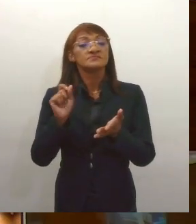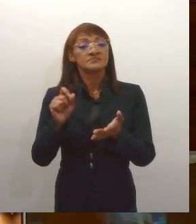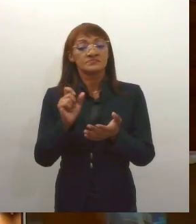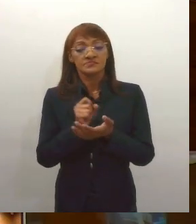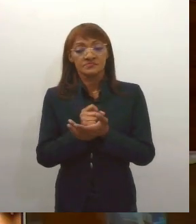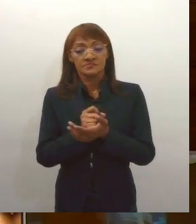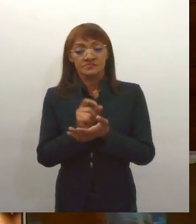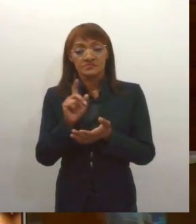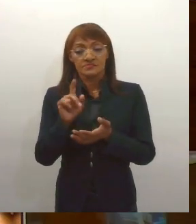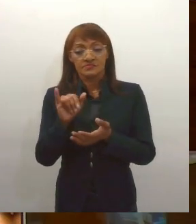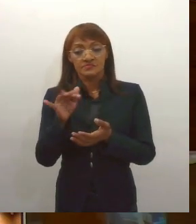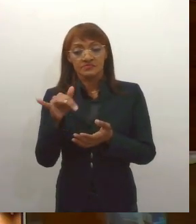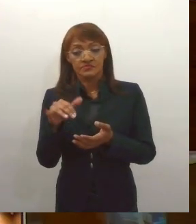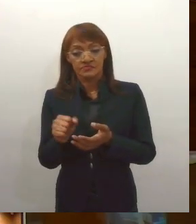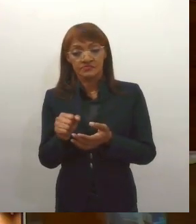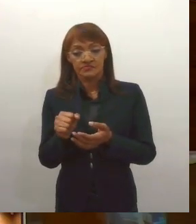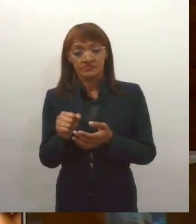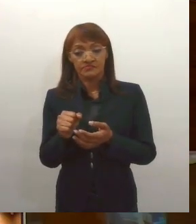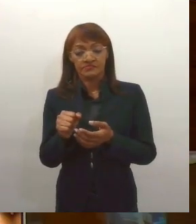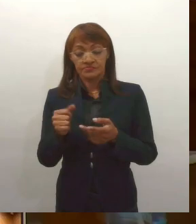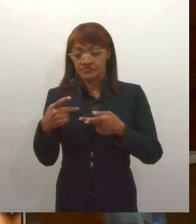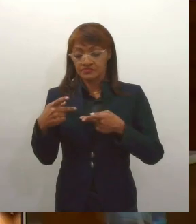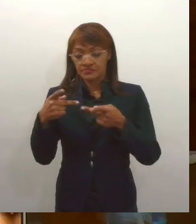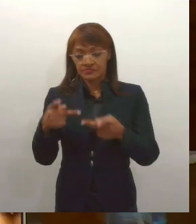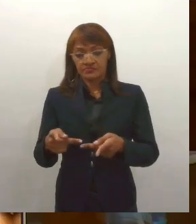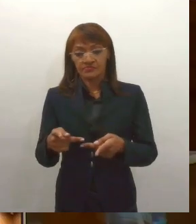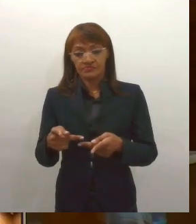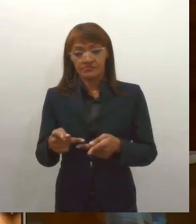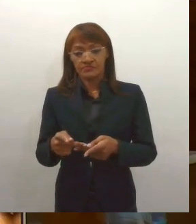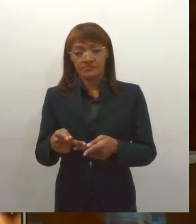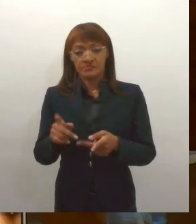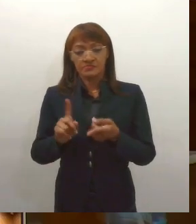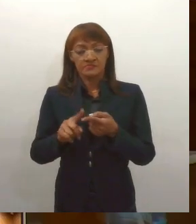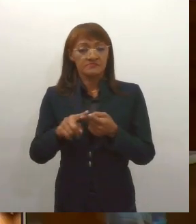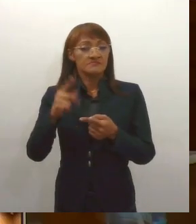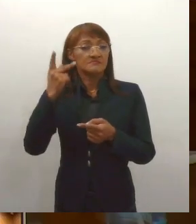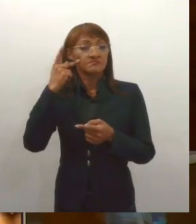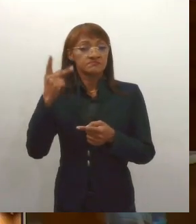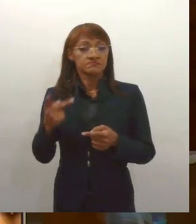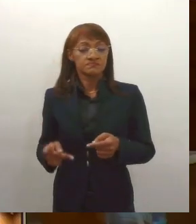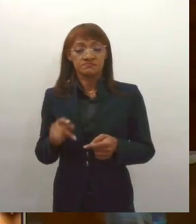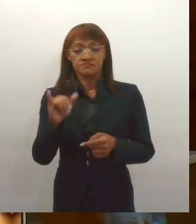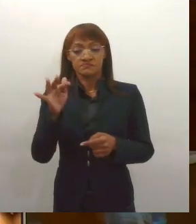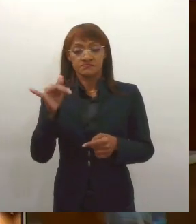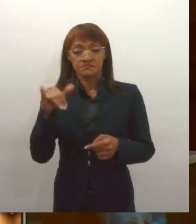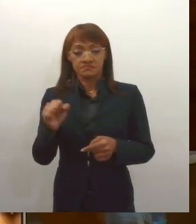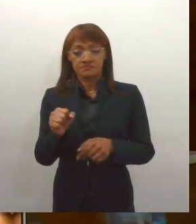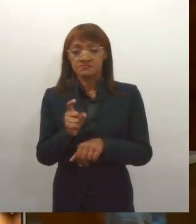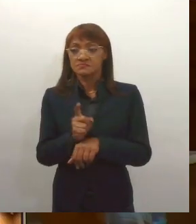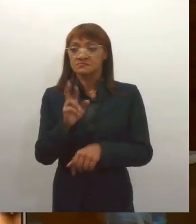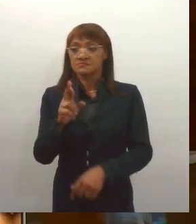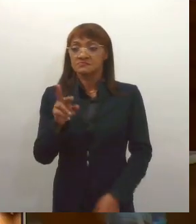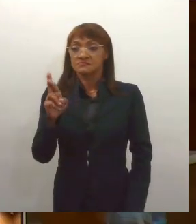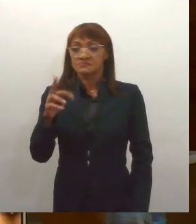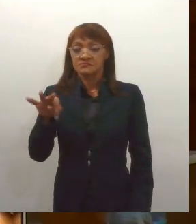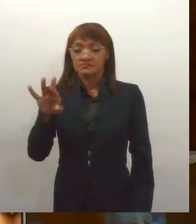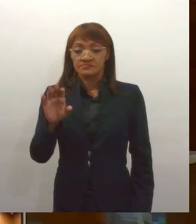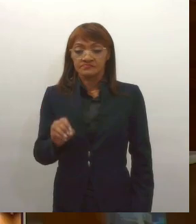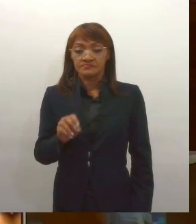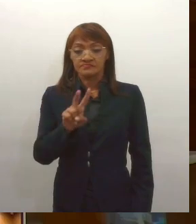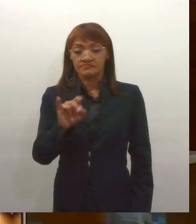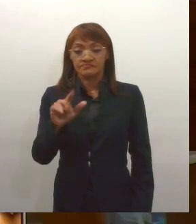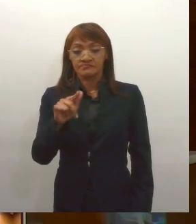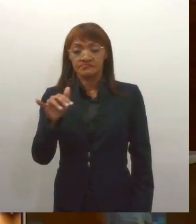convidou o procurador lá do ifs né Dr Roberto Vilas Boas para falar sobre o respeito à